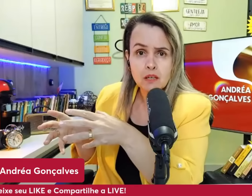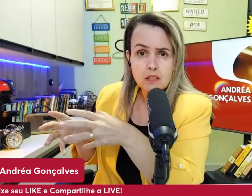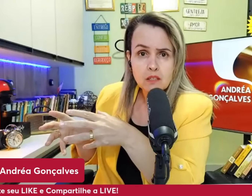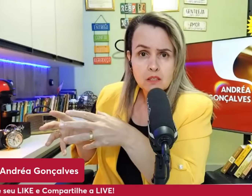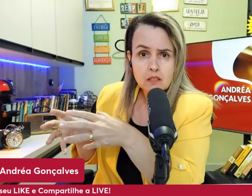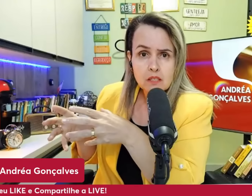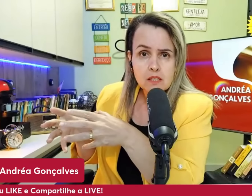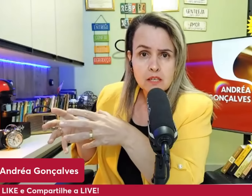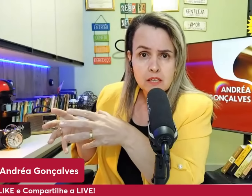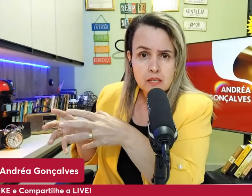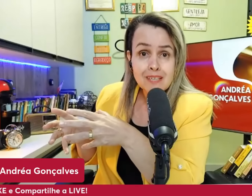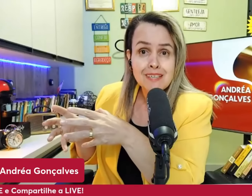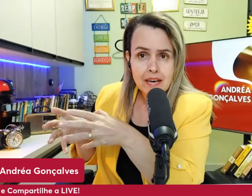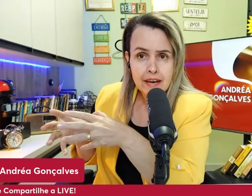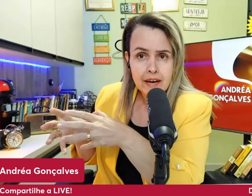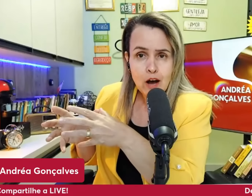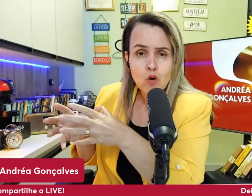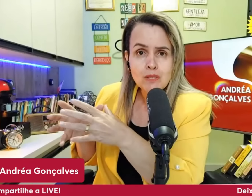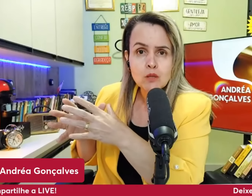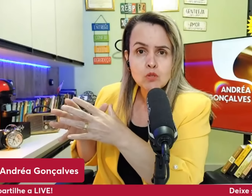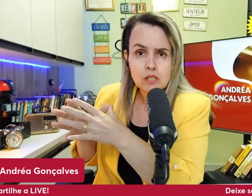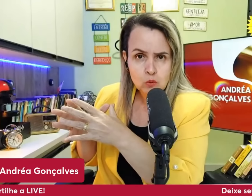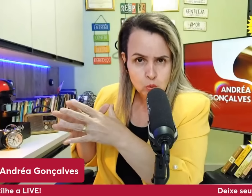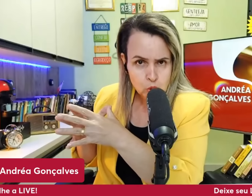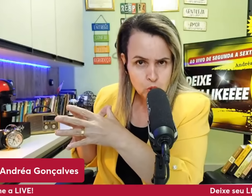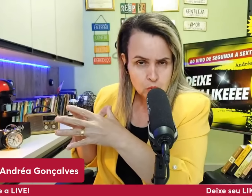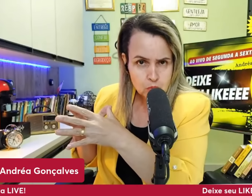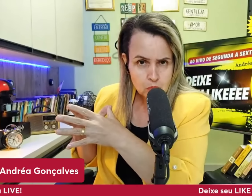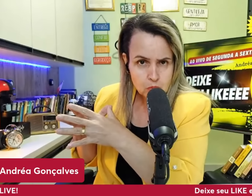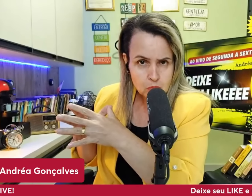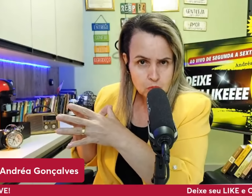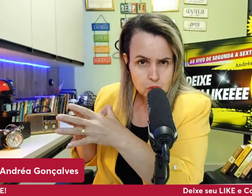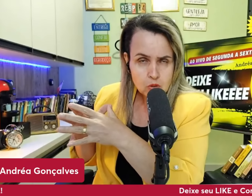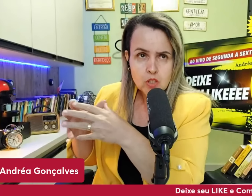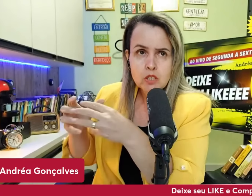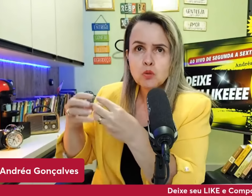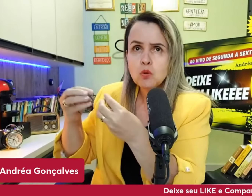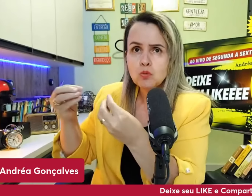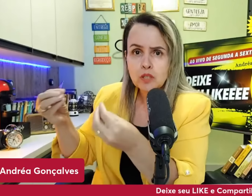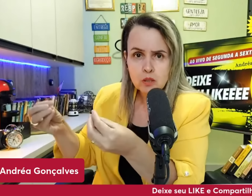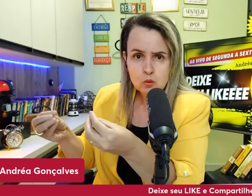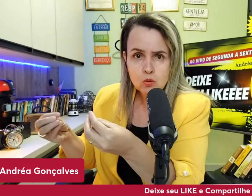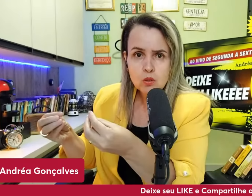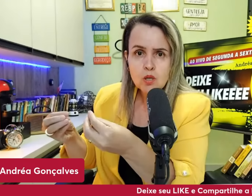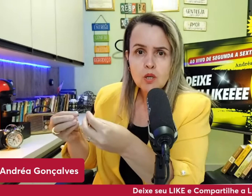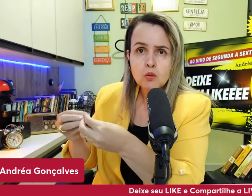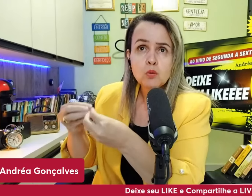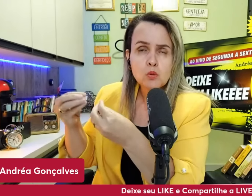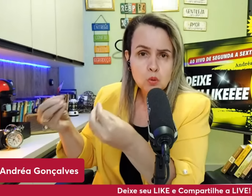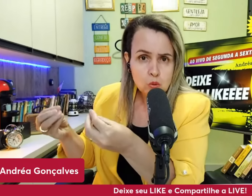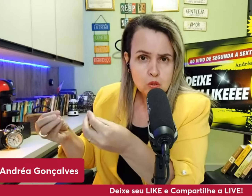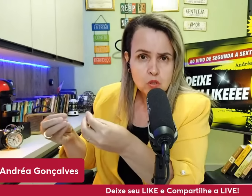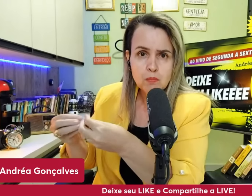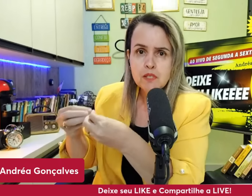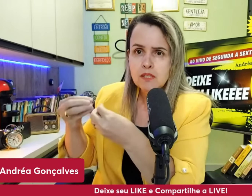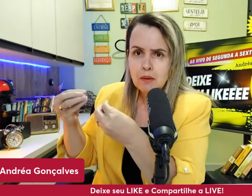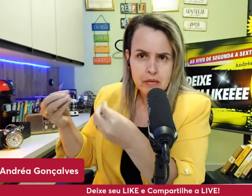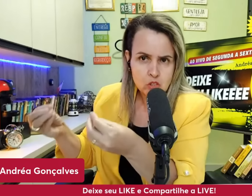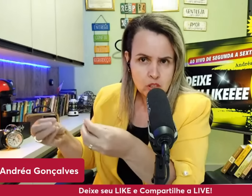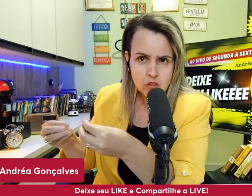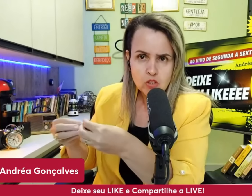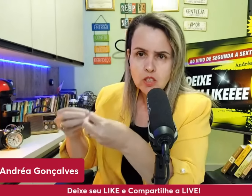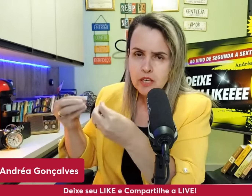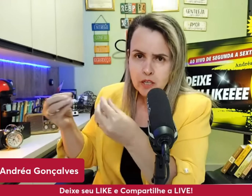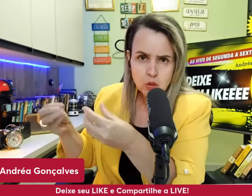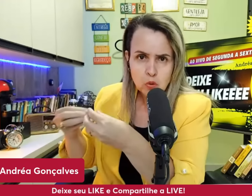específica que seria e que é a comissão de saúde diante do contexto do SUS de precisar